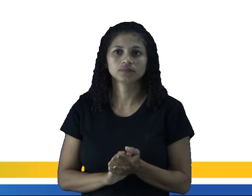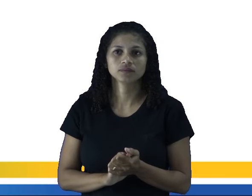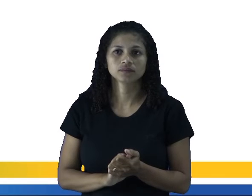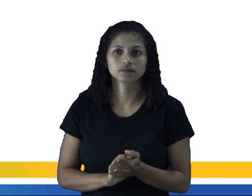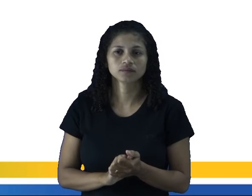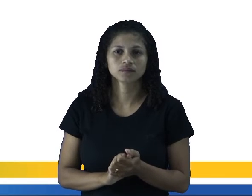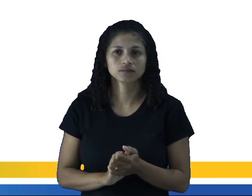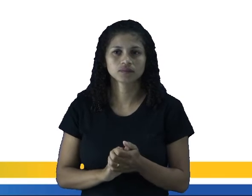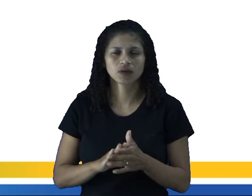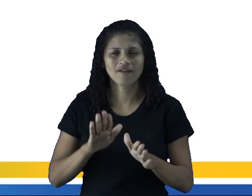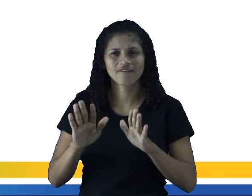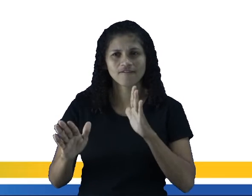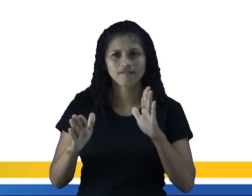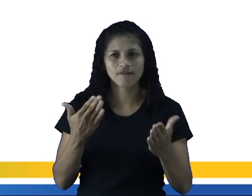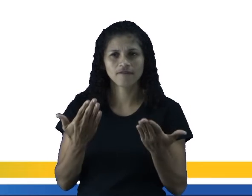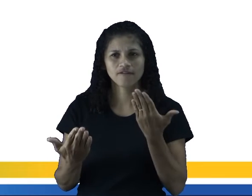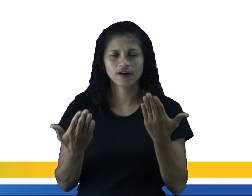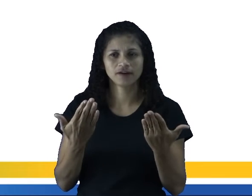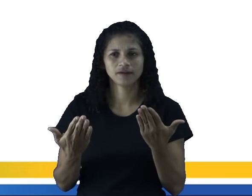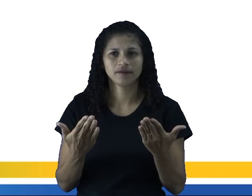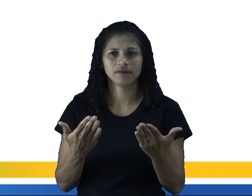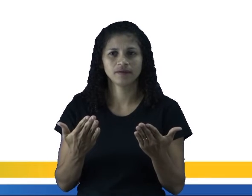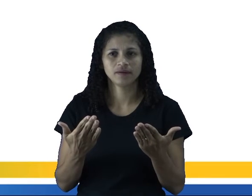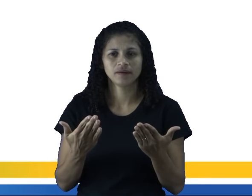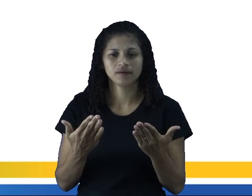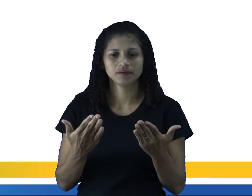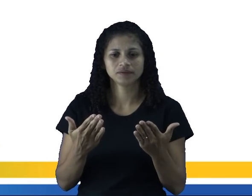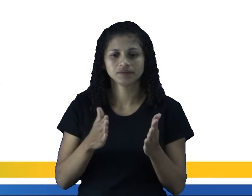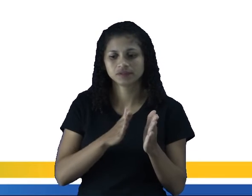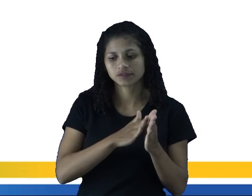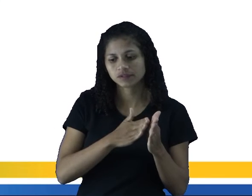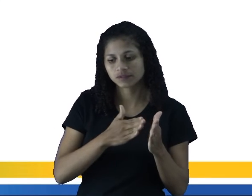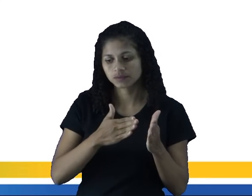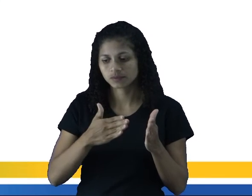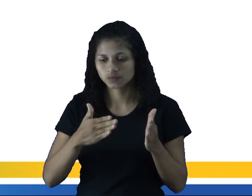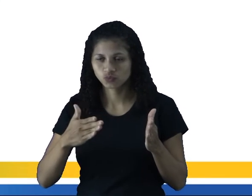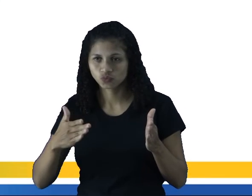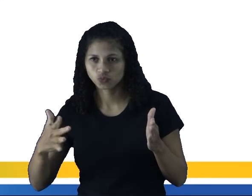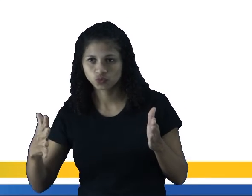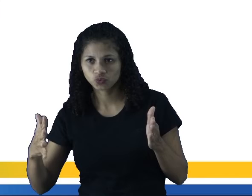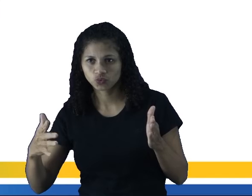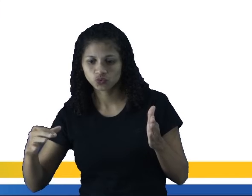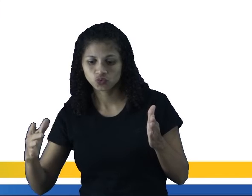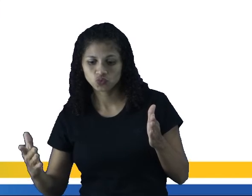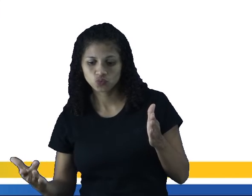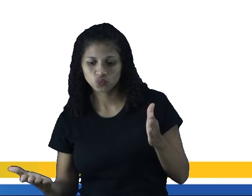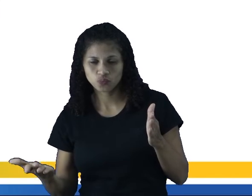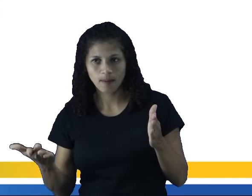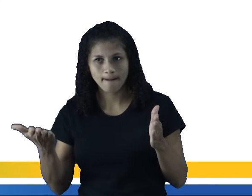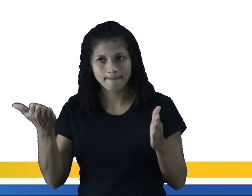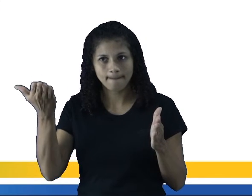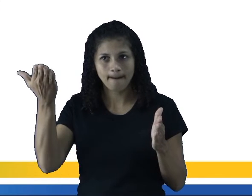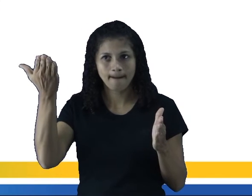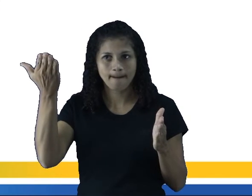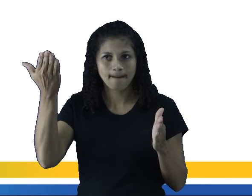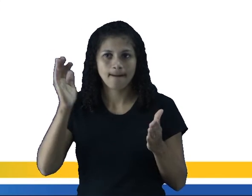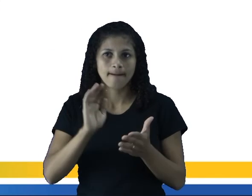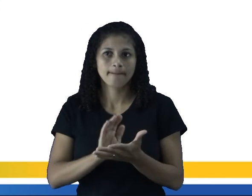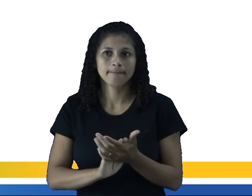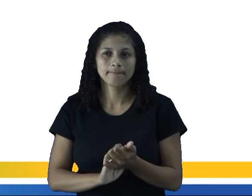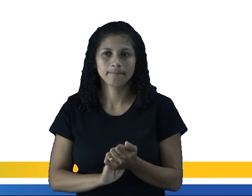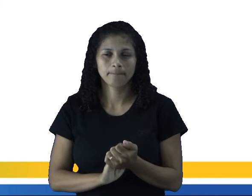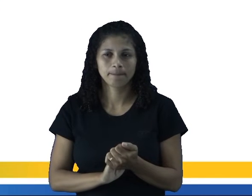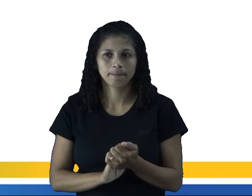vai variar da esquerda para a direita e de baixo para cima. Isso não se aplica ali